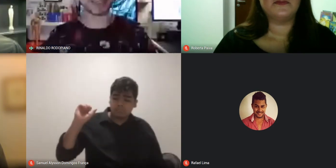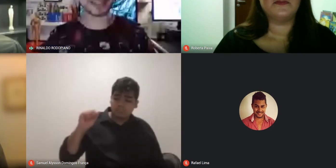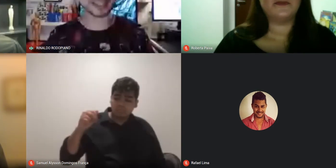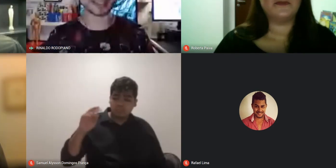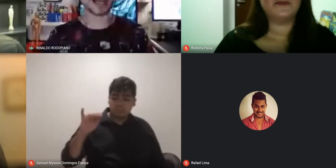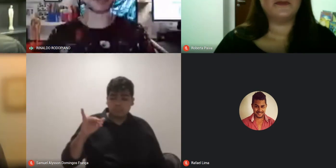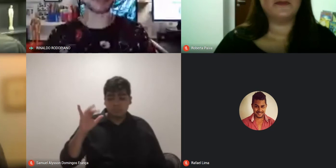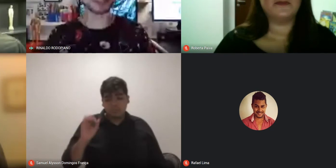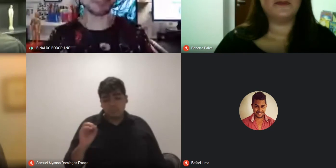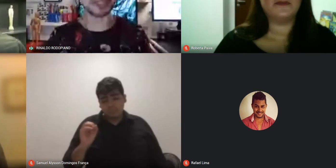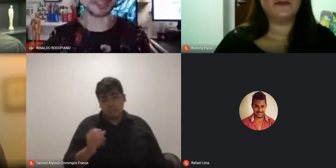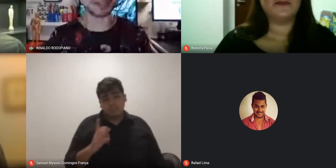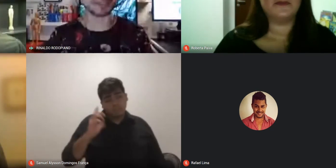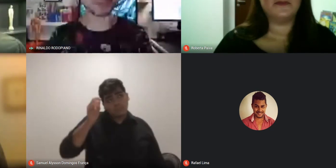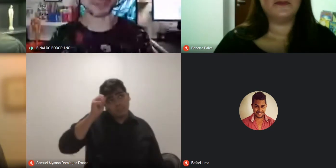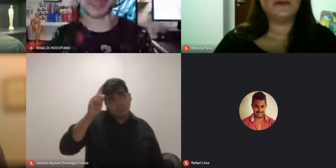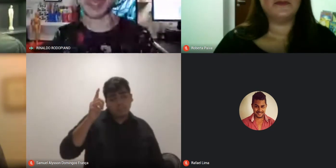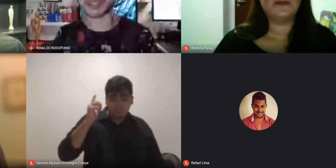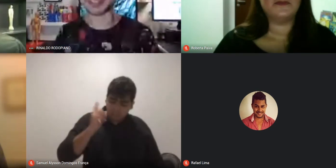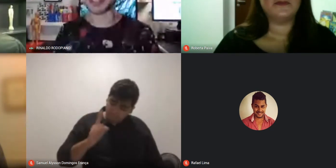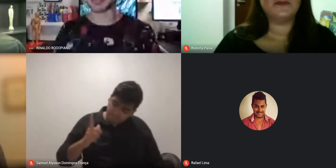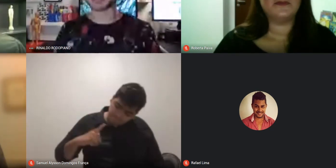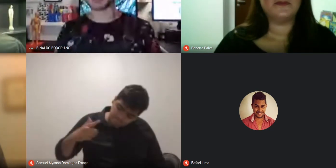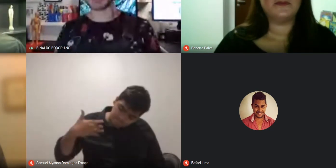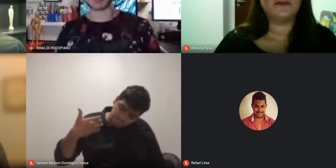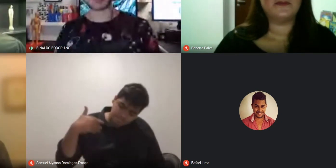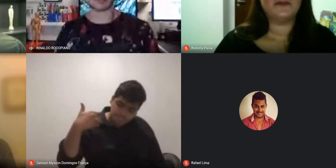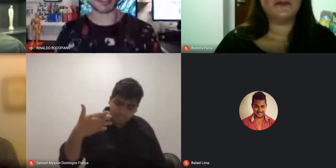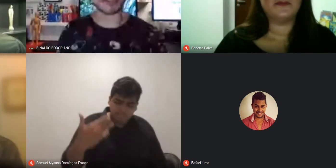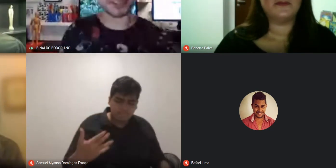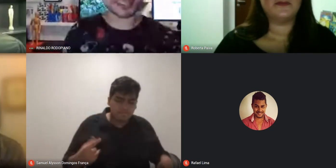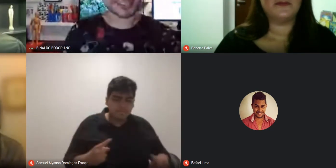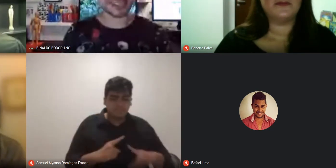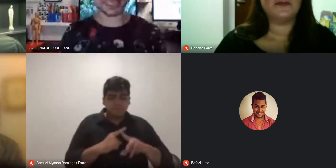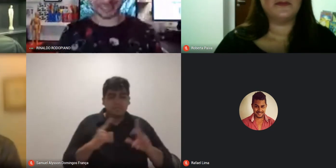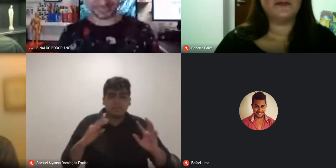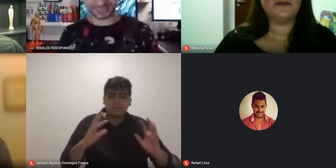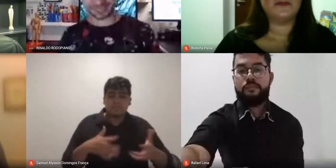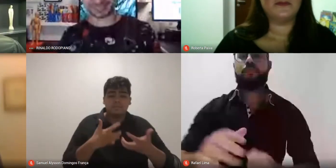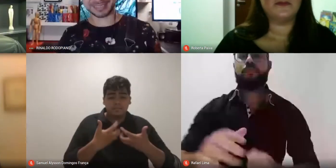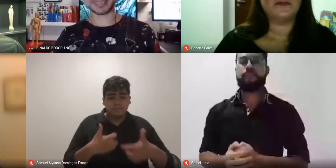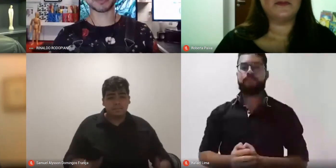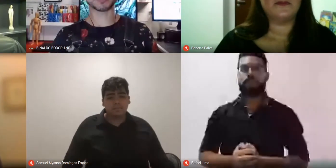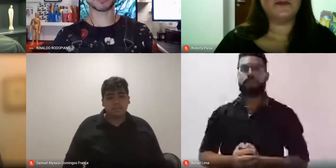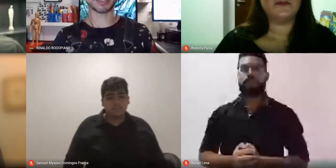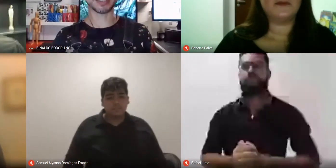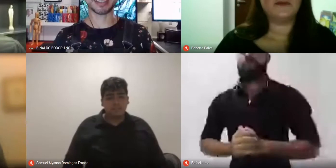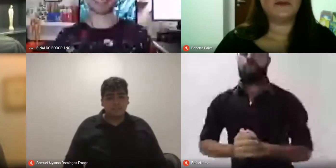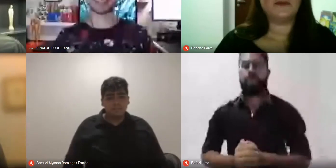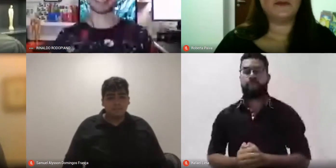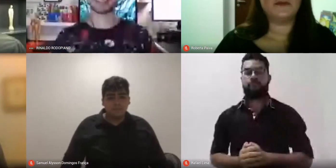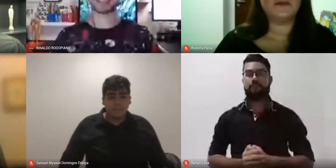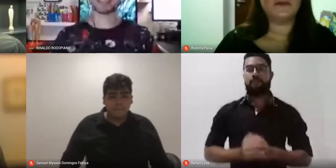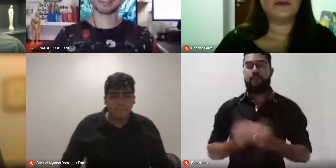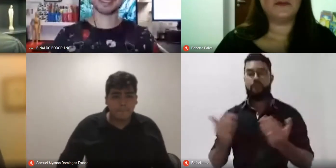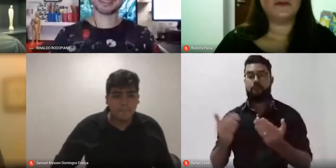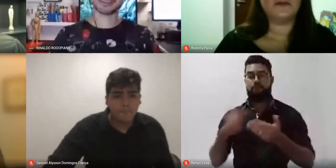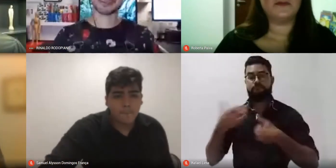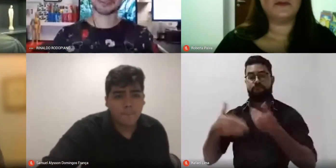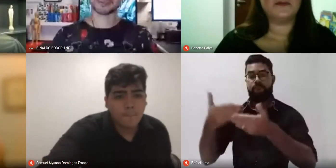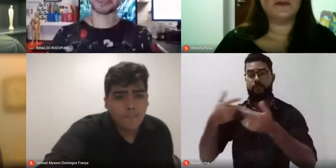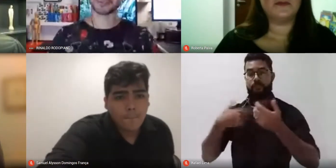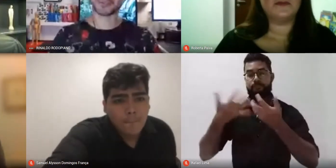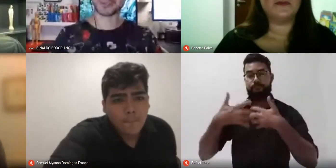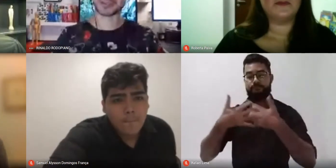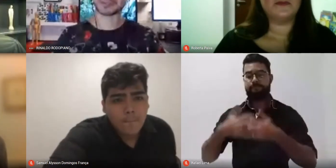ideia é que esse cactus multiplique aí por todos os IFs. Por que não, né, gente? Sem